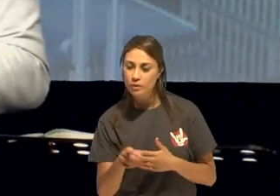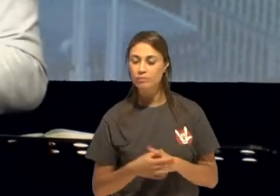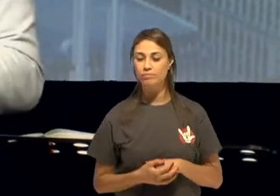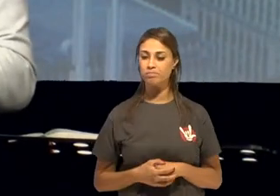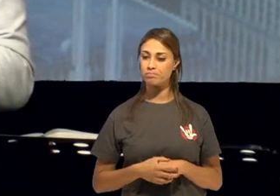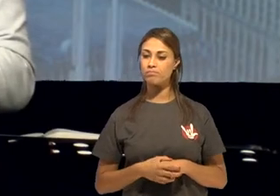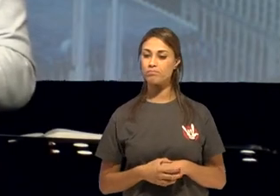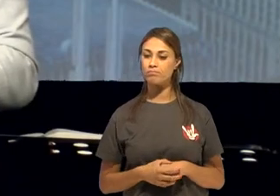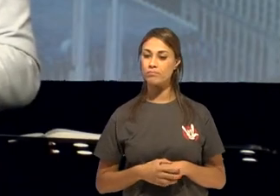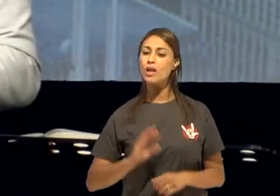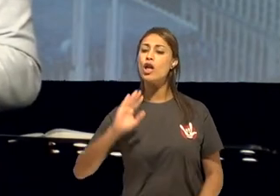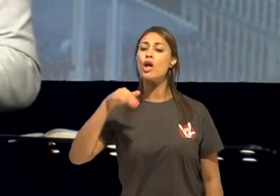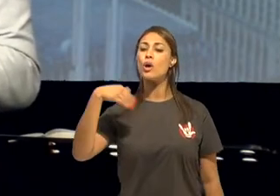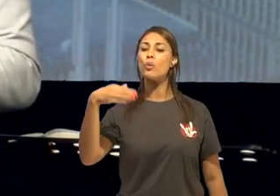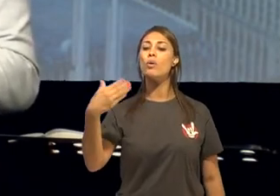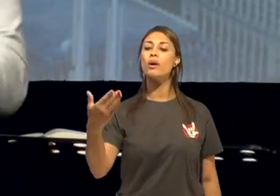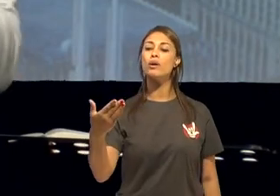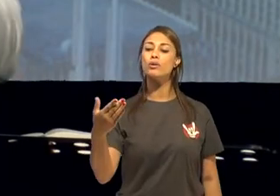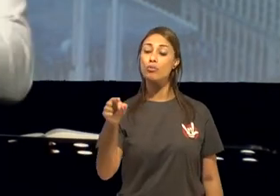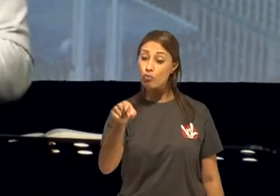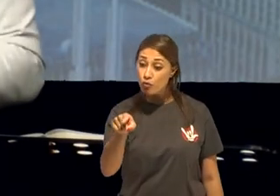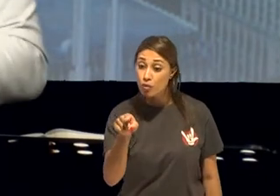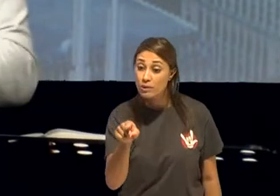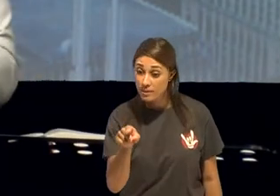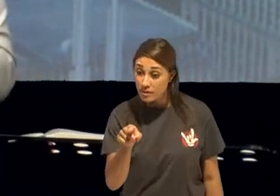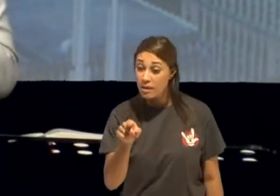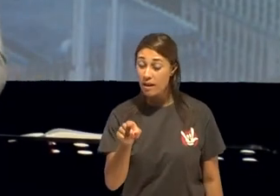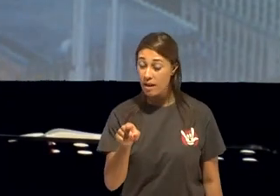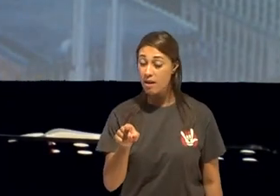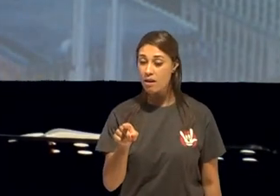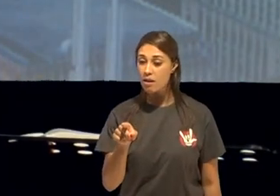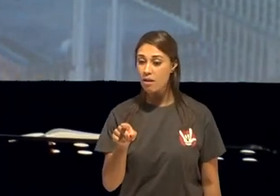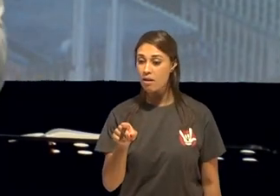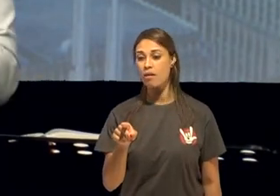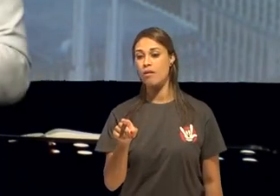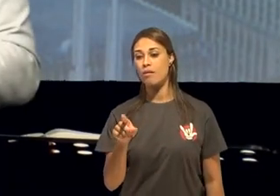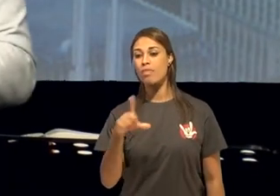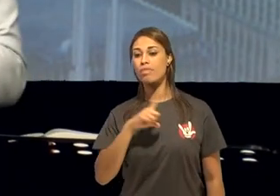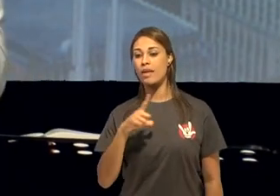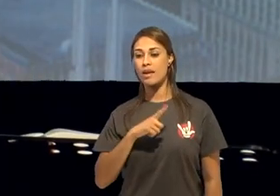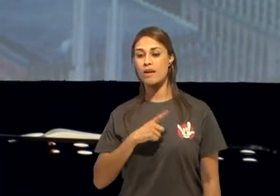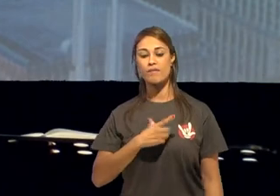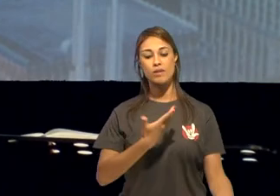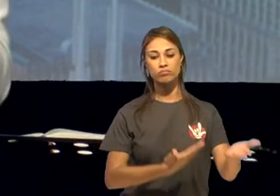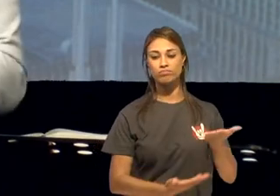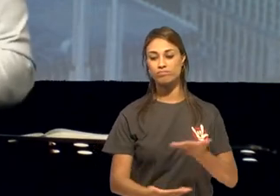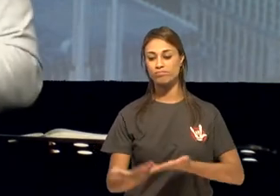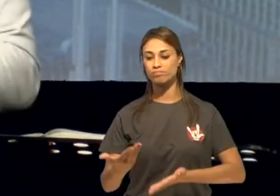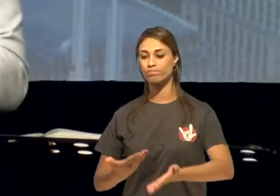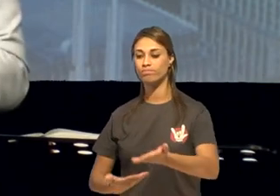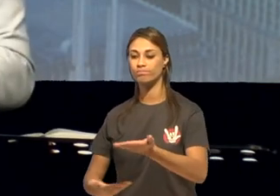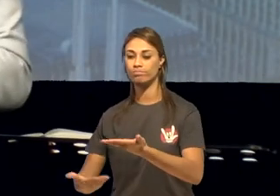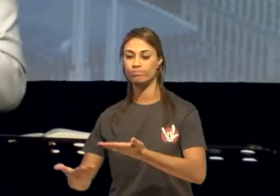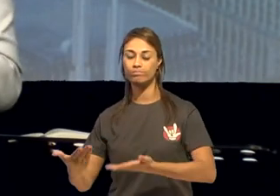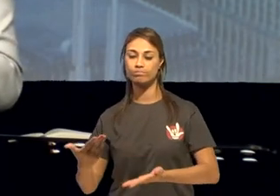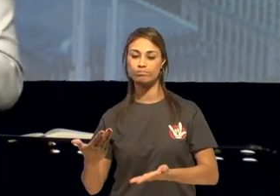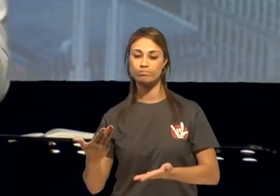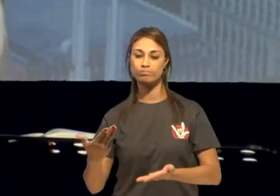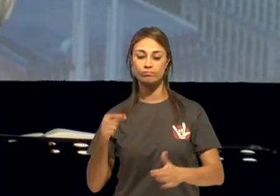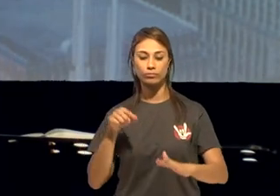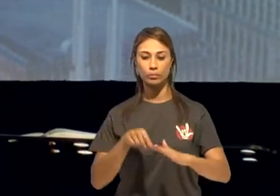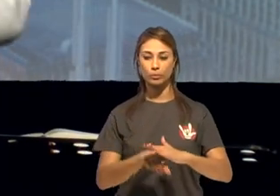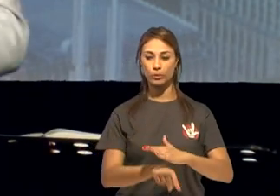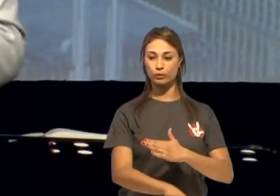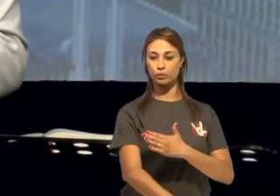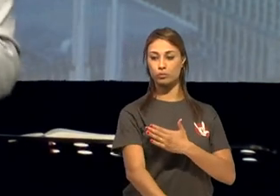você fez? Quando foi o último discípulo? Qual foi a última pessoa que você dividiu a sua vida com ela?